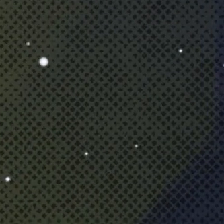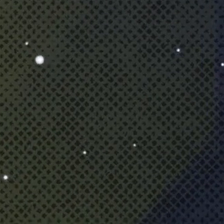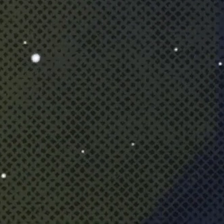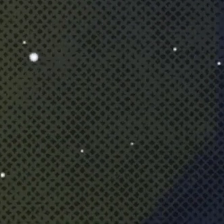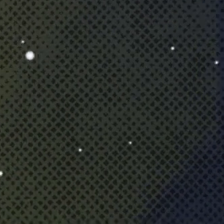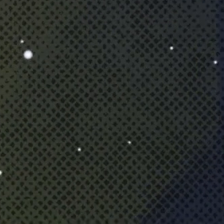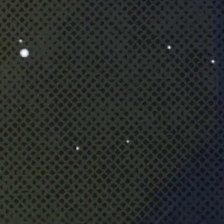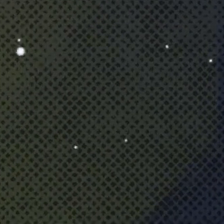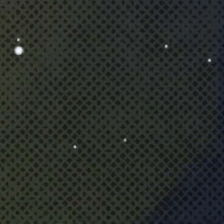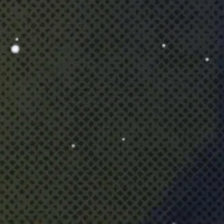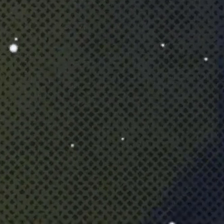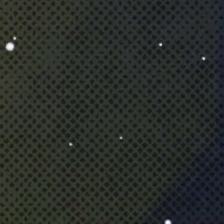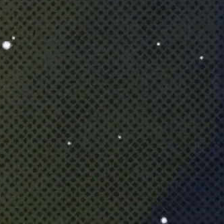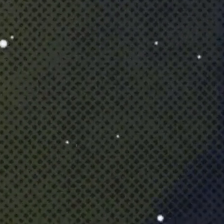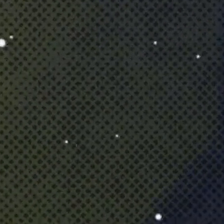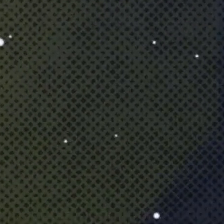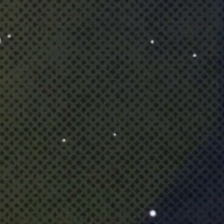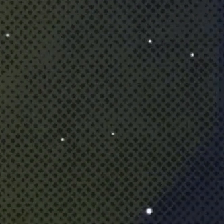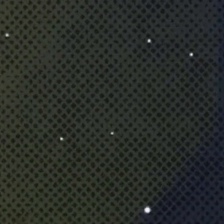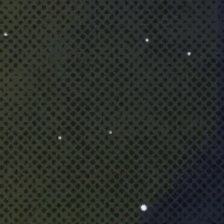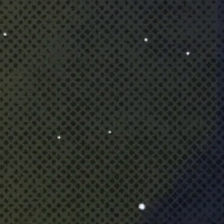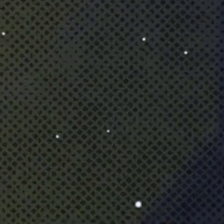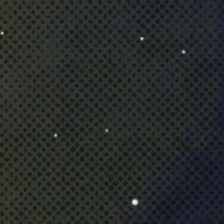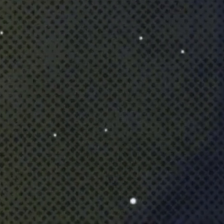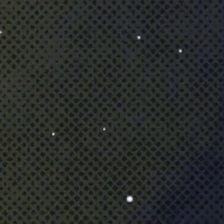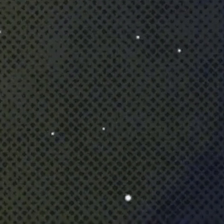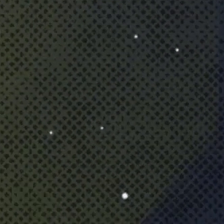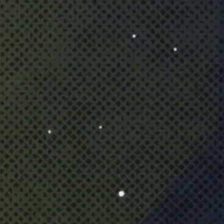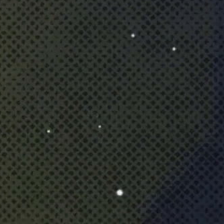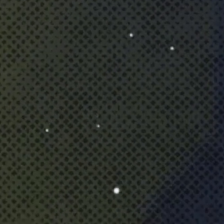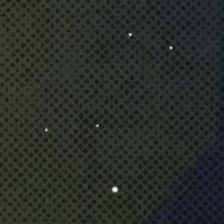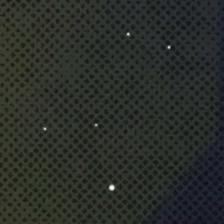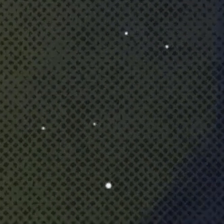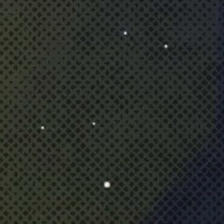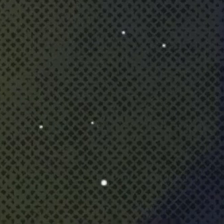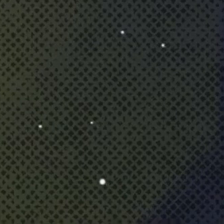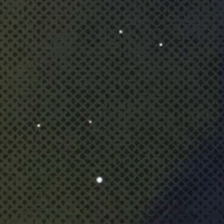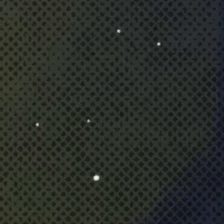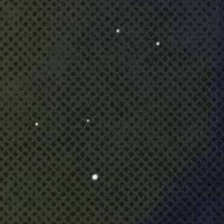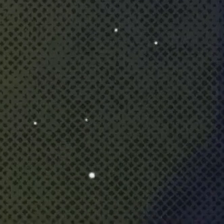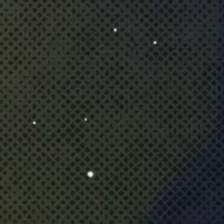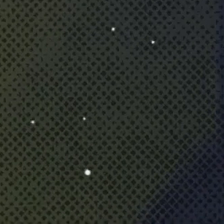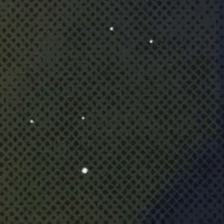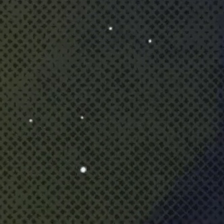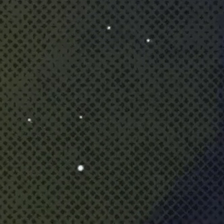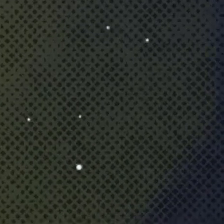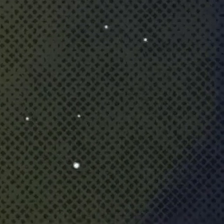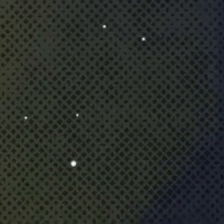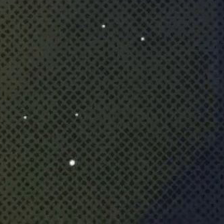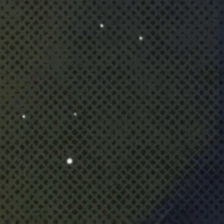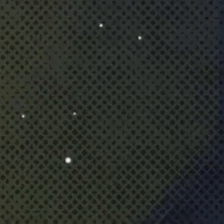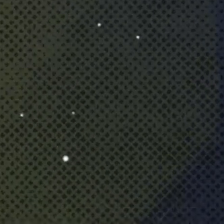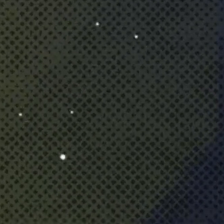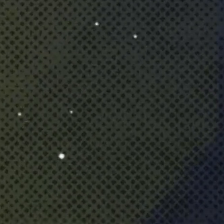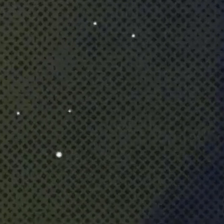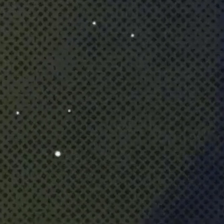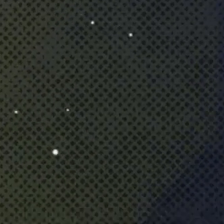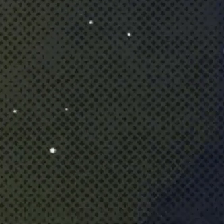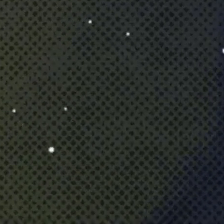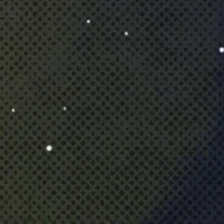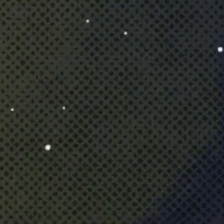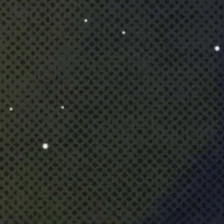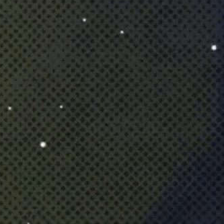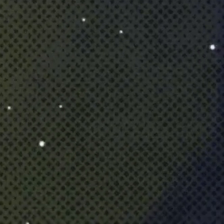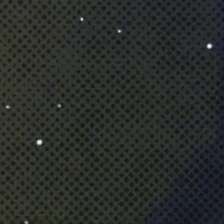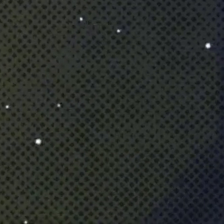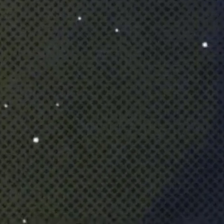Créditos selecionados. Governo do Estado do Ceará, através da Secretaria da Cultura do Ceará. Realização, Centro Cultural Porto Dragão